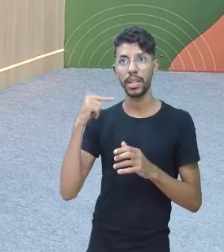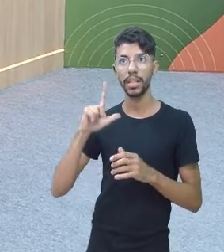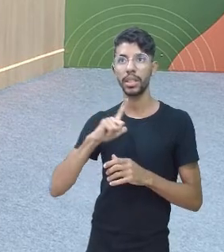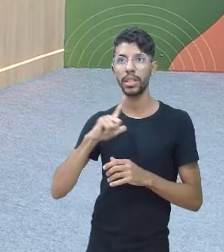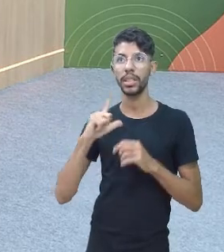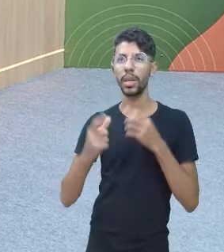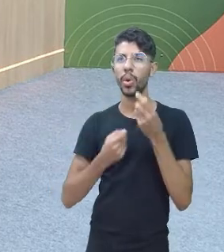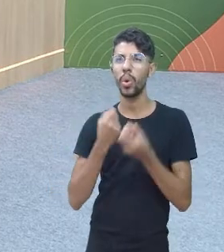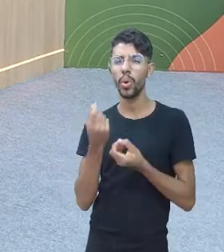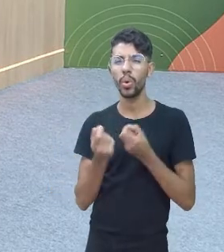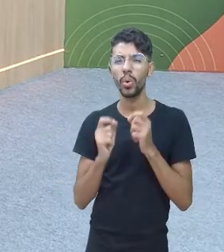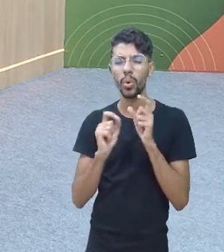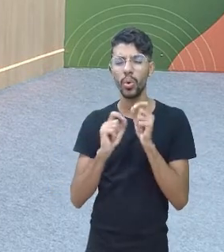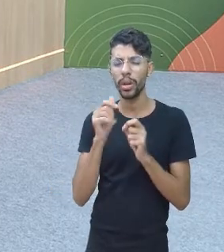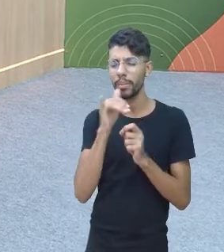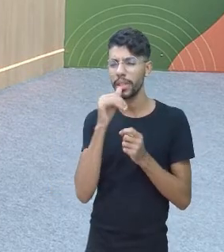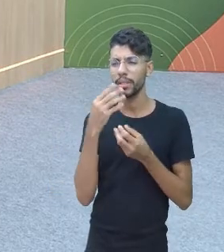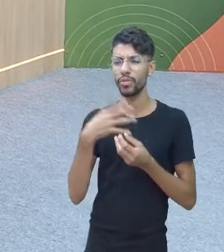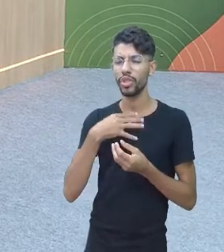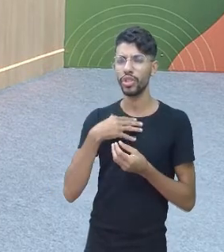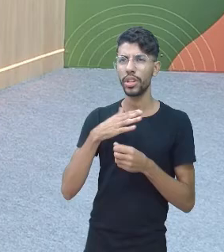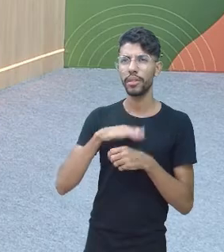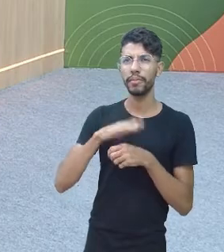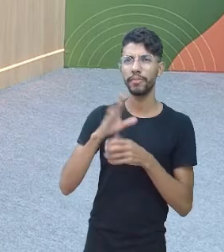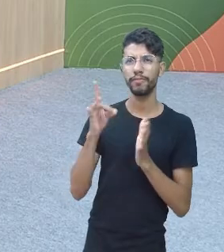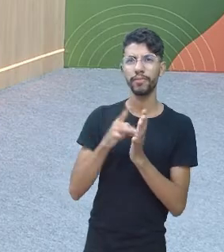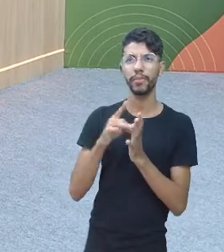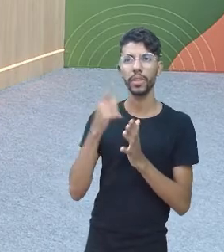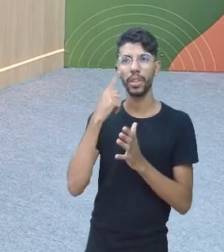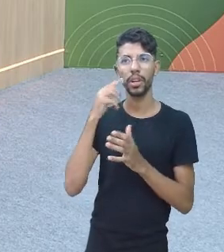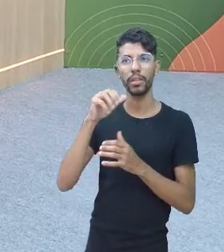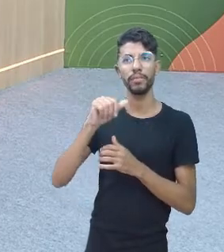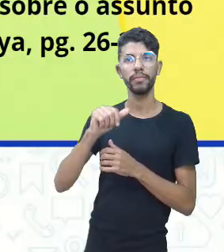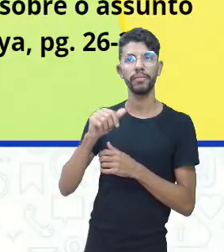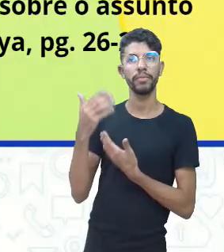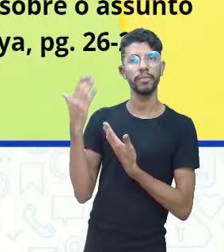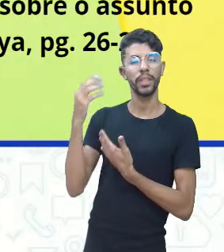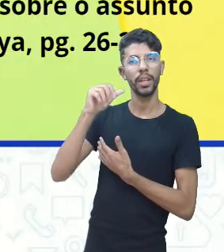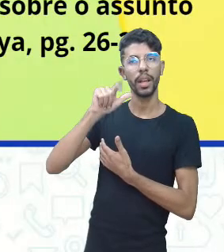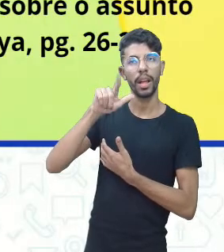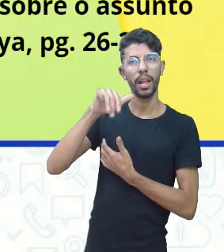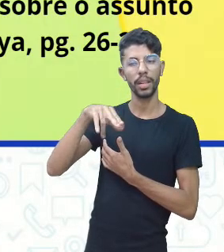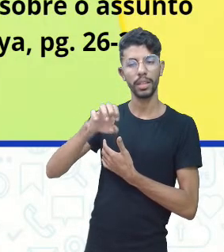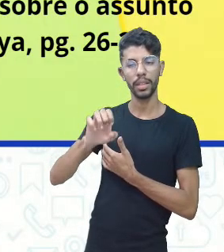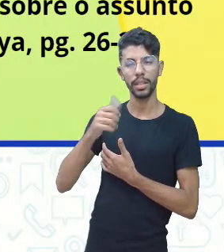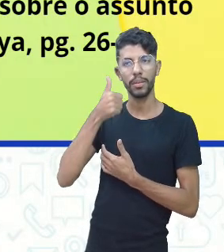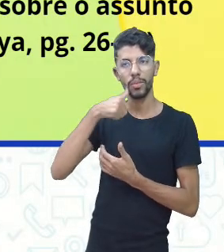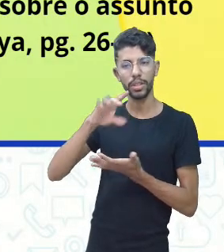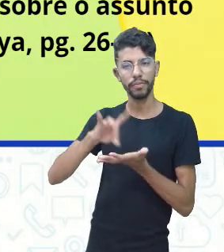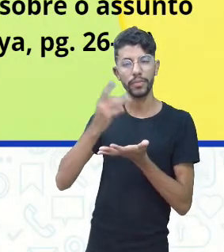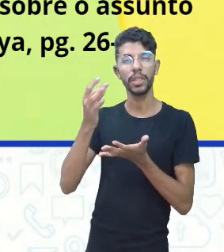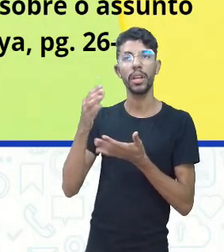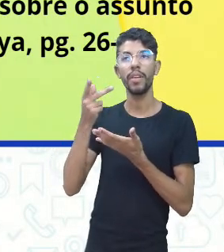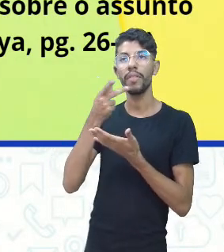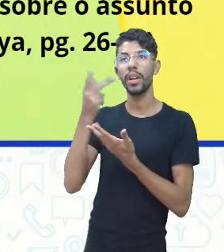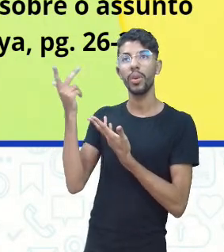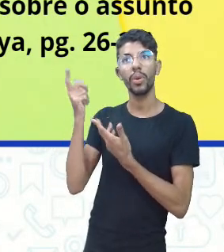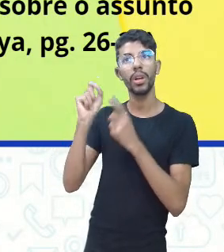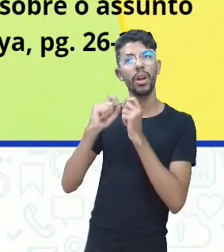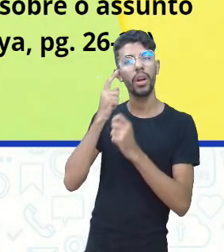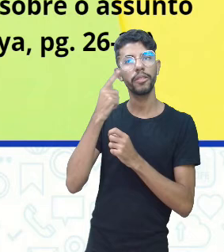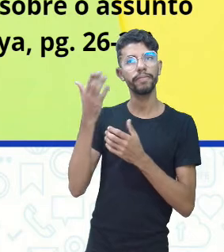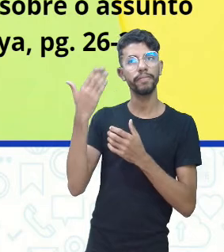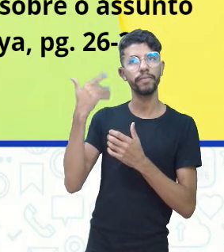mais estabelecido, né? E aí a fala da Aline Sumuia vai falar justamente isso. O que antes era produzido